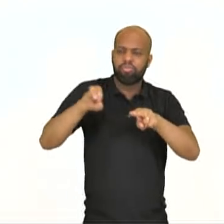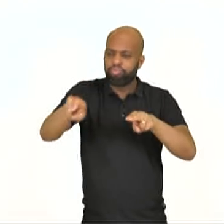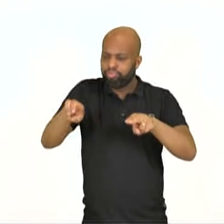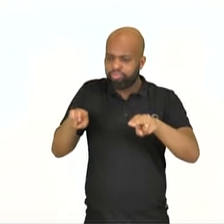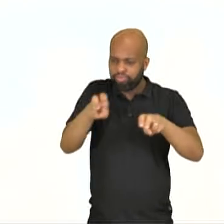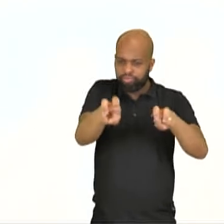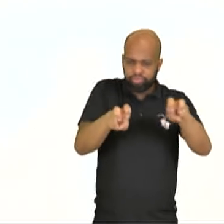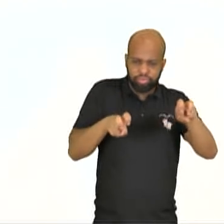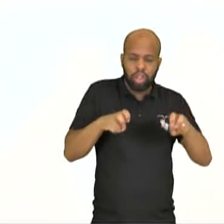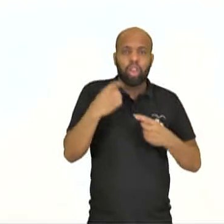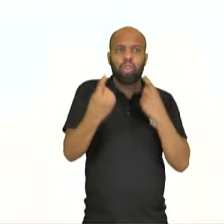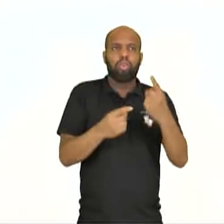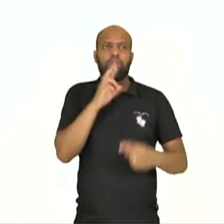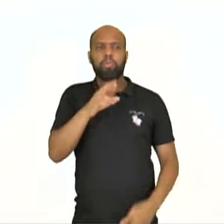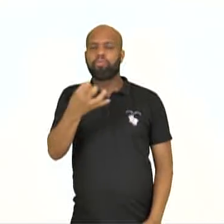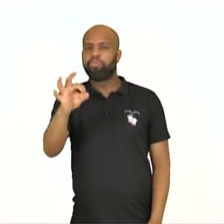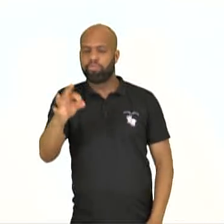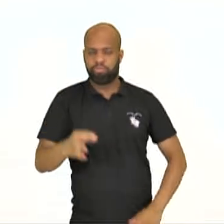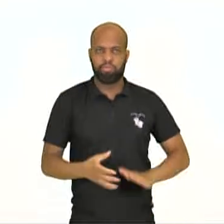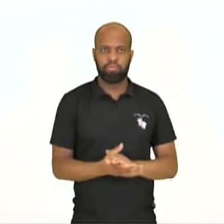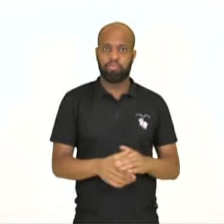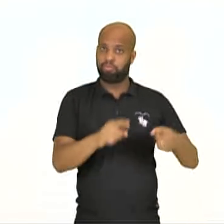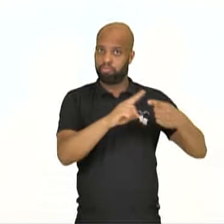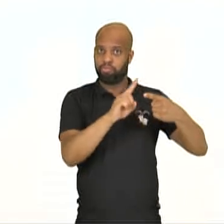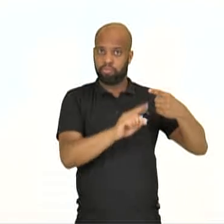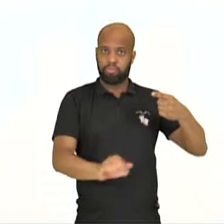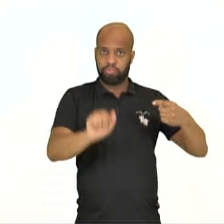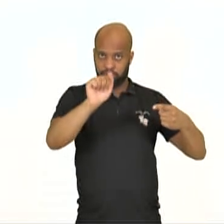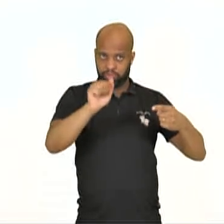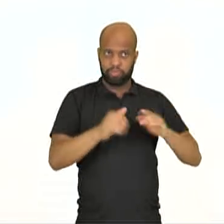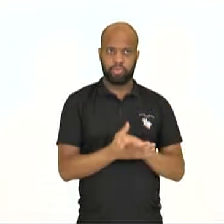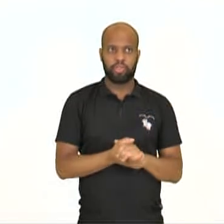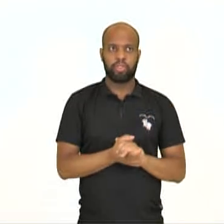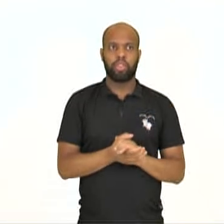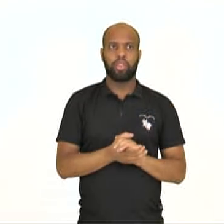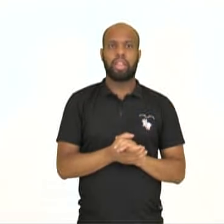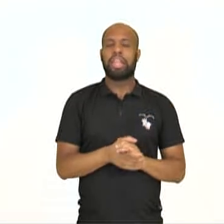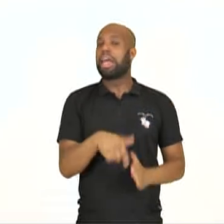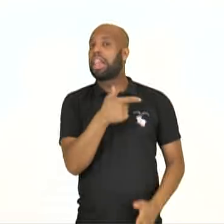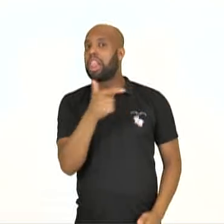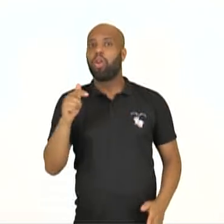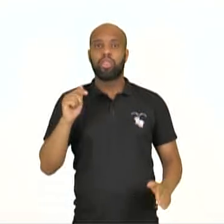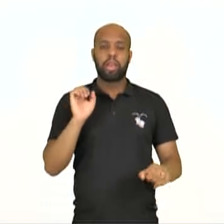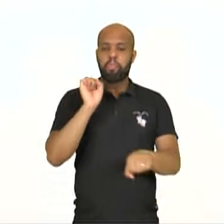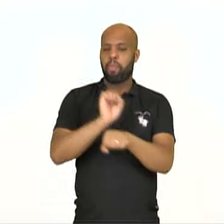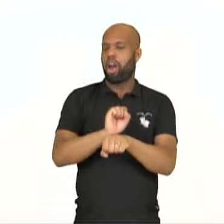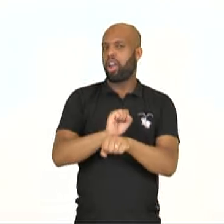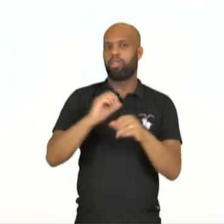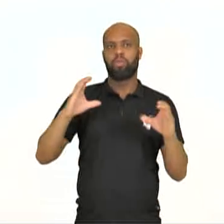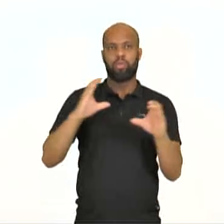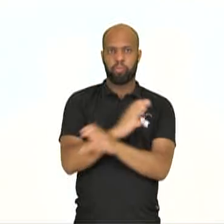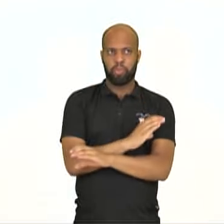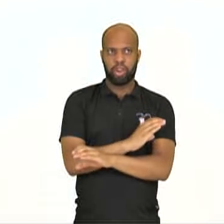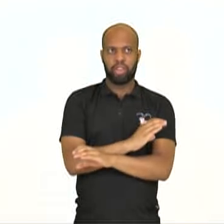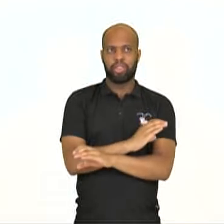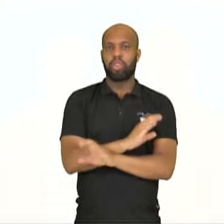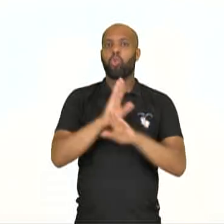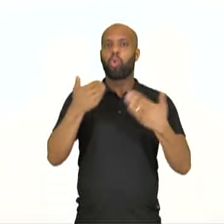estão corretas? Item A. Como não há repouso absoluto, nenhum de nós está em